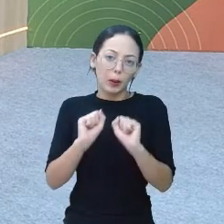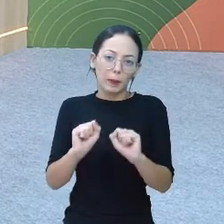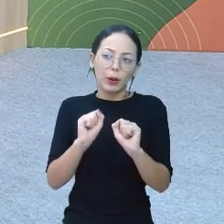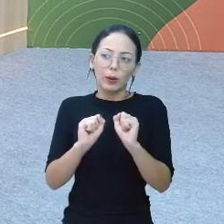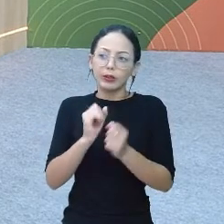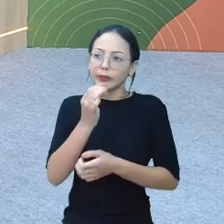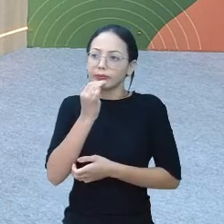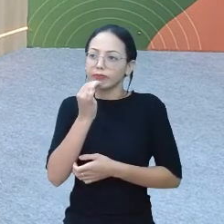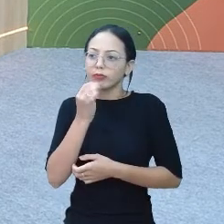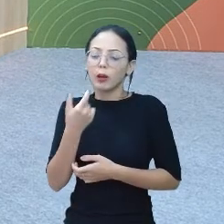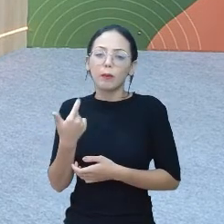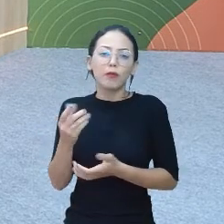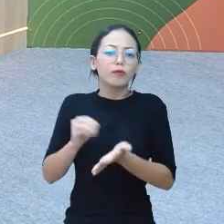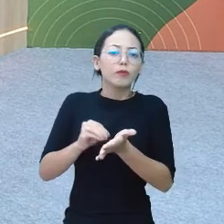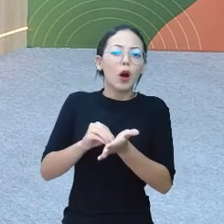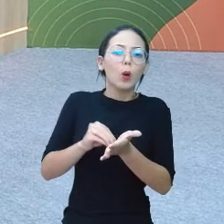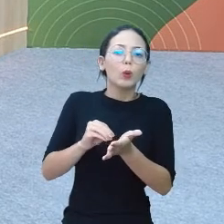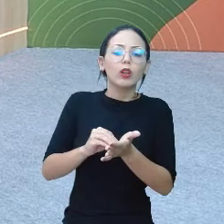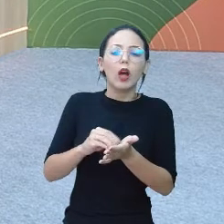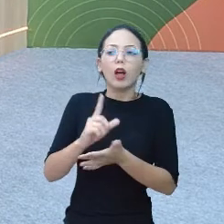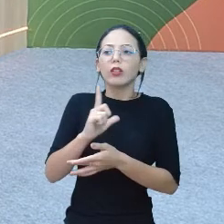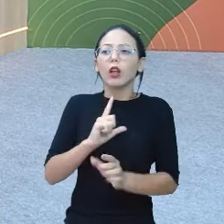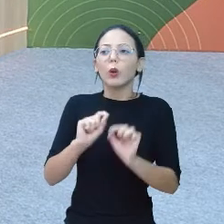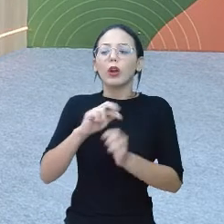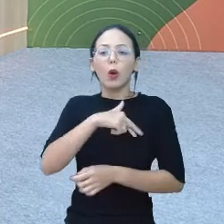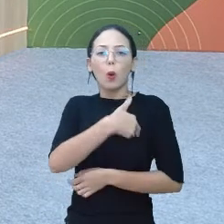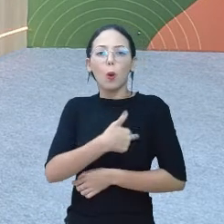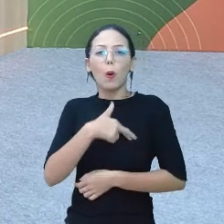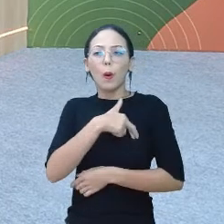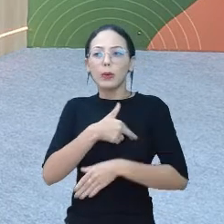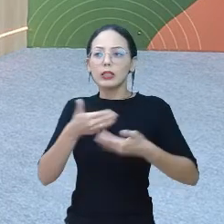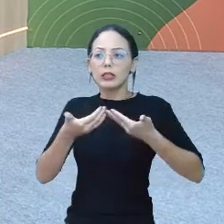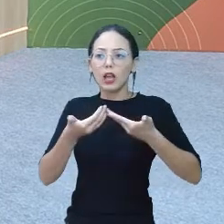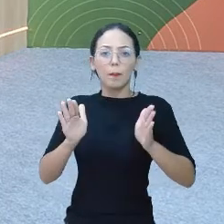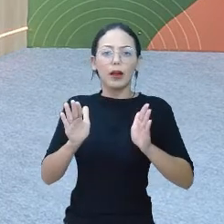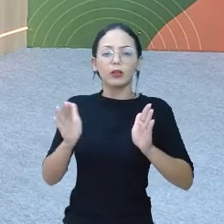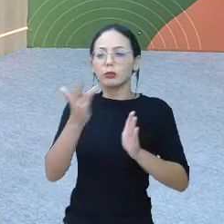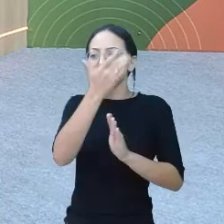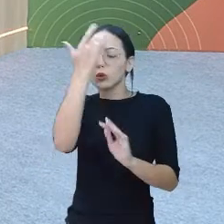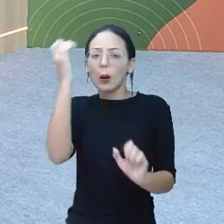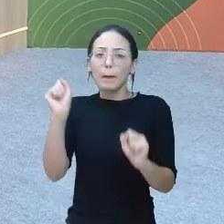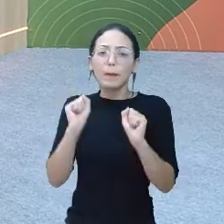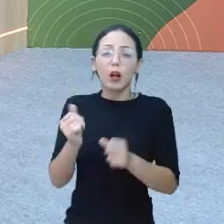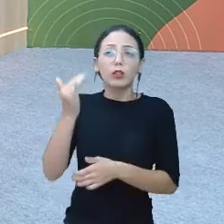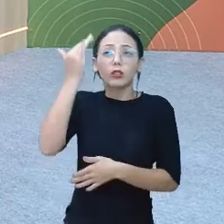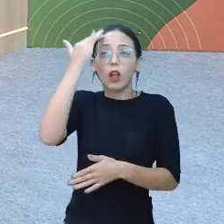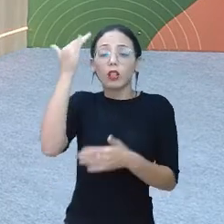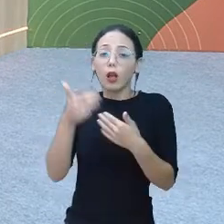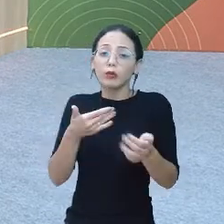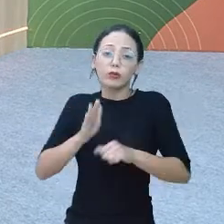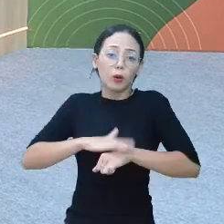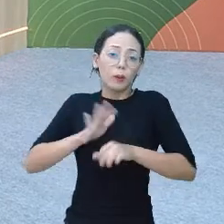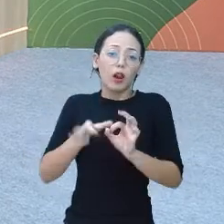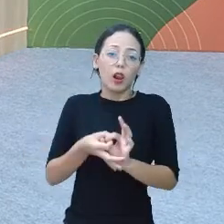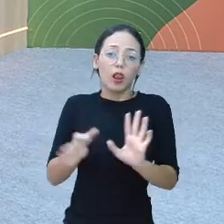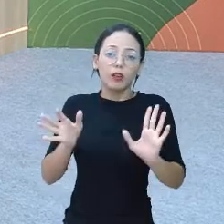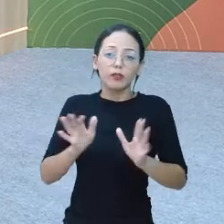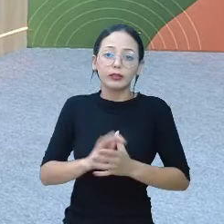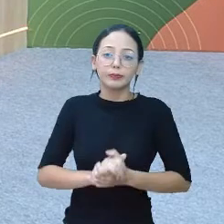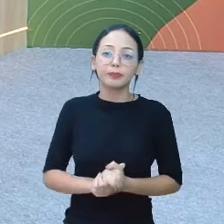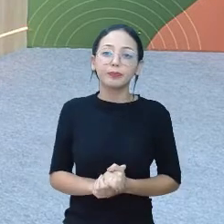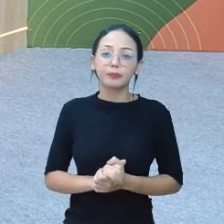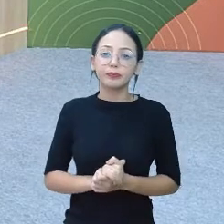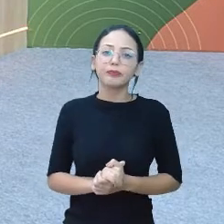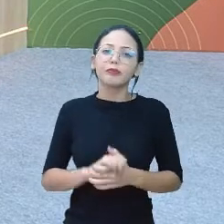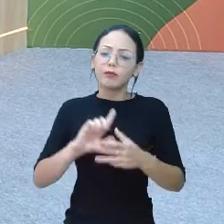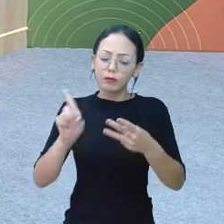serem dadas para o leitor, é quando eu tenho o romance aberto, eu tenho brechas interpretativas para esse romance. Já o romance fechado, o